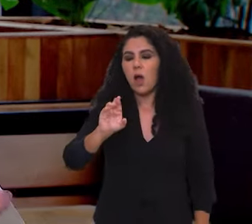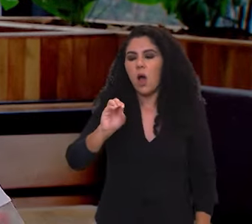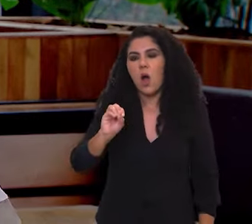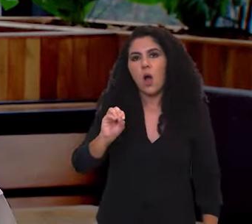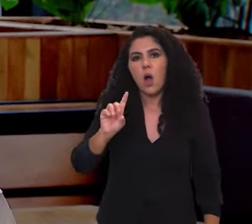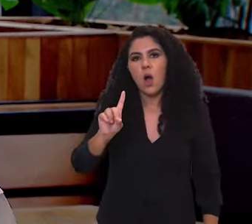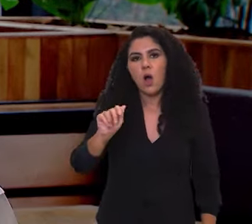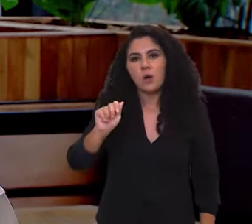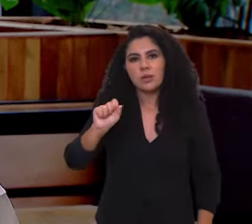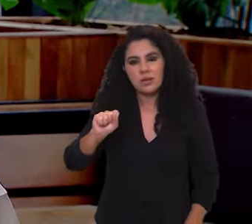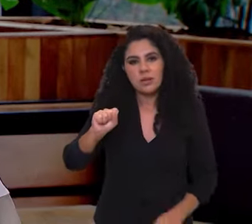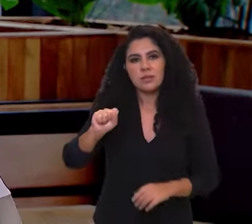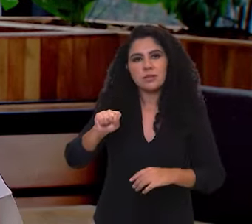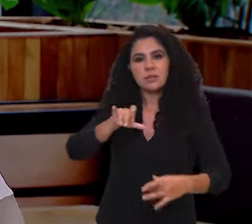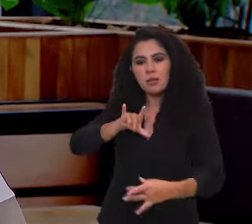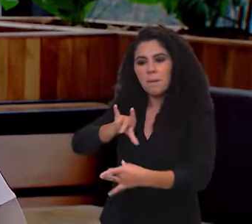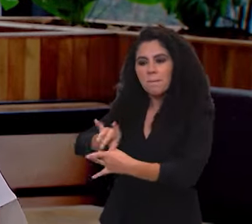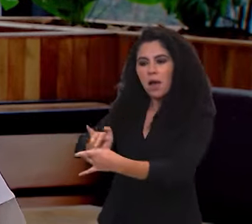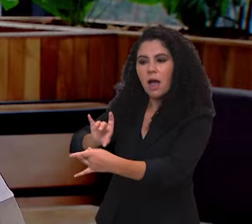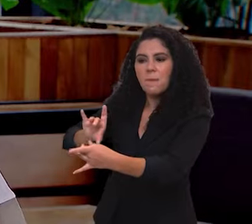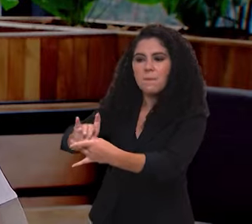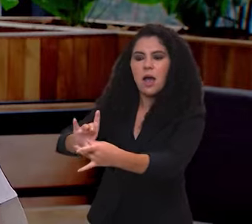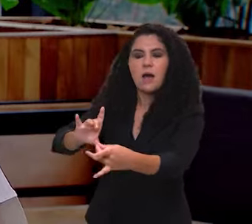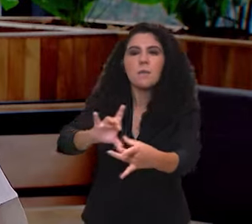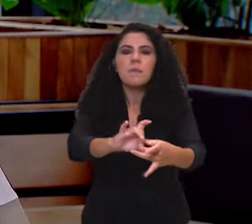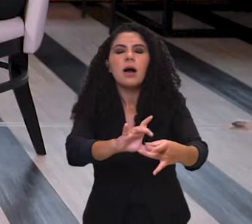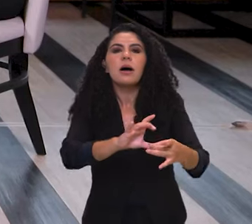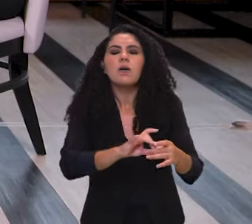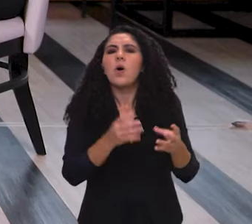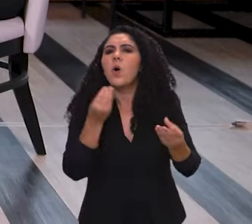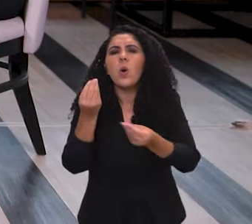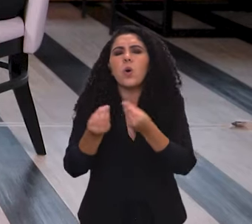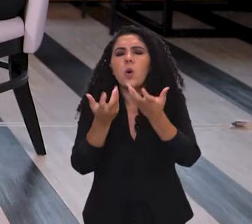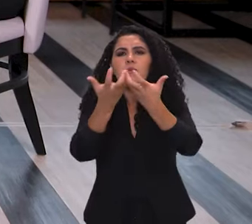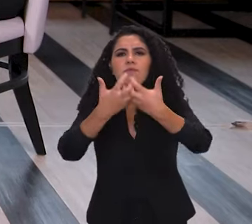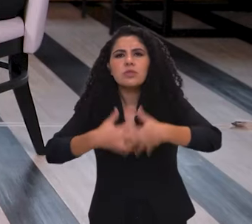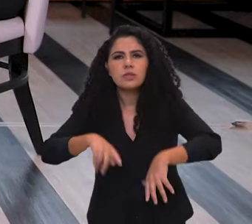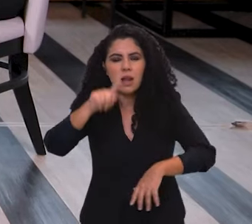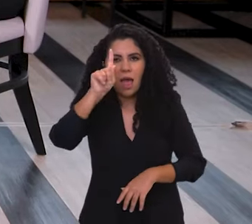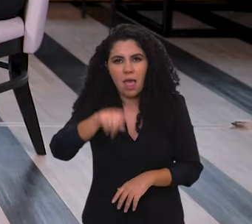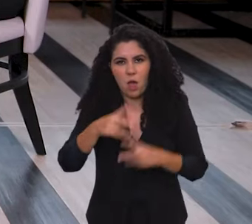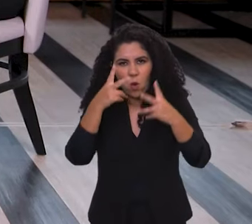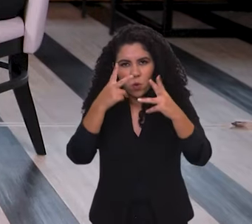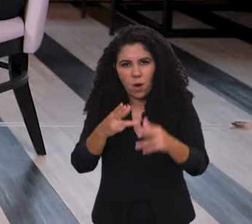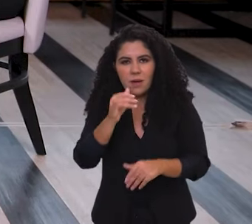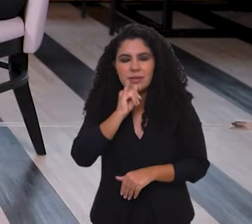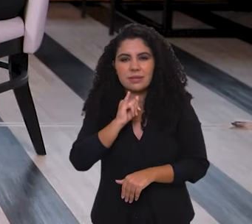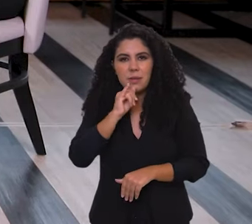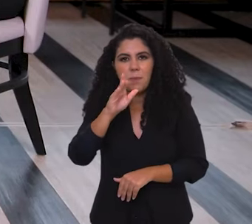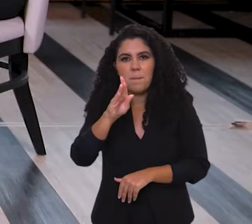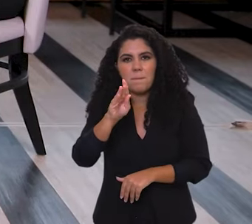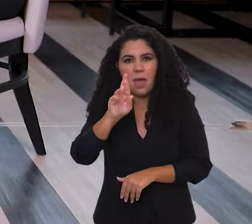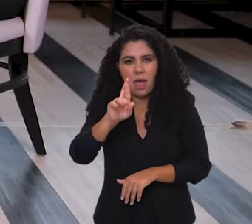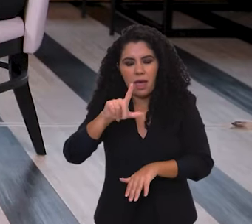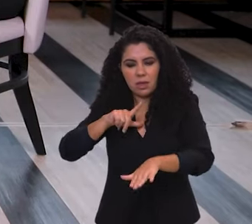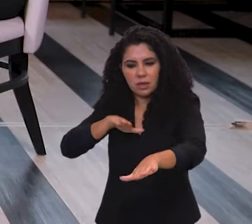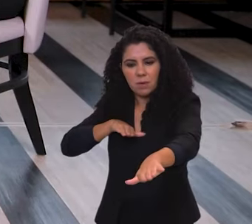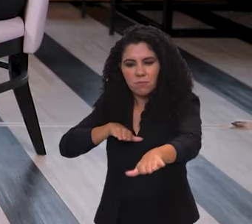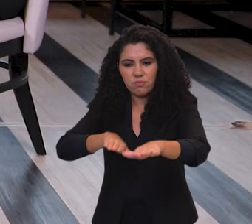né, que está sob seu comando. Podemos dizer que ela funciona assim como uma rodovia que, em vez de carros,